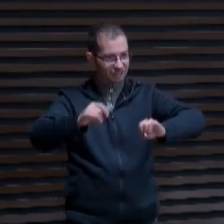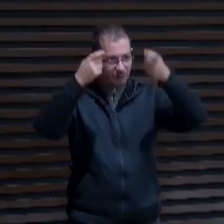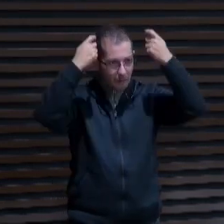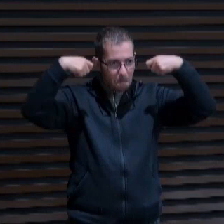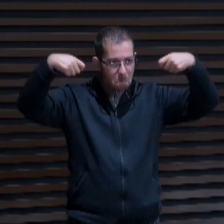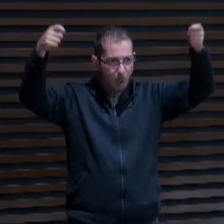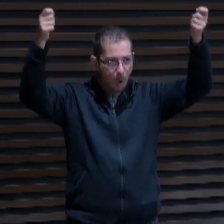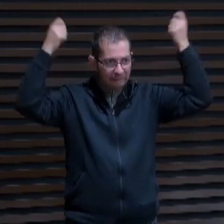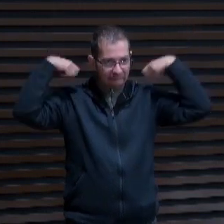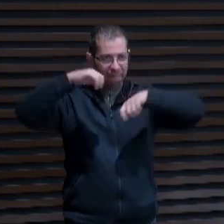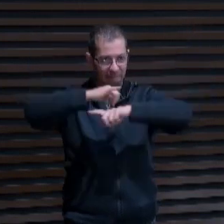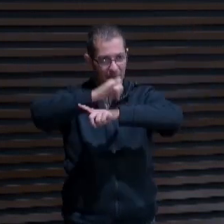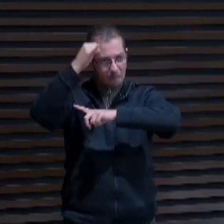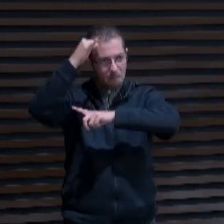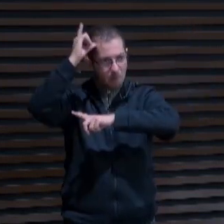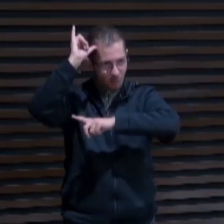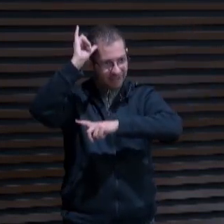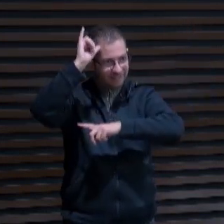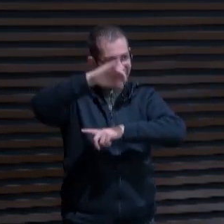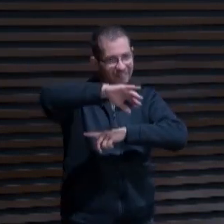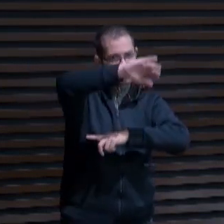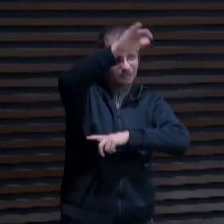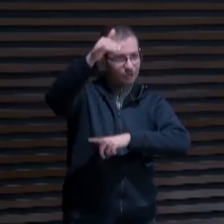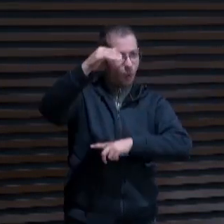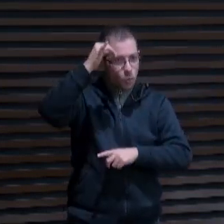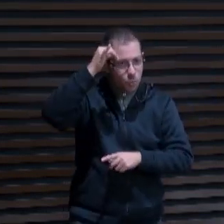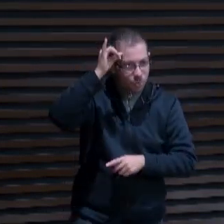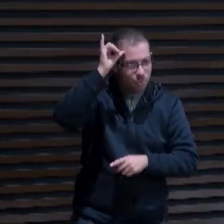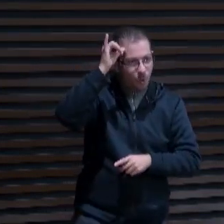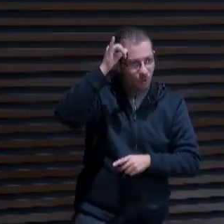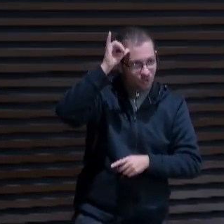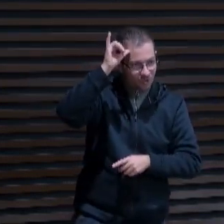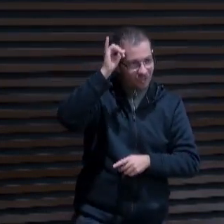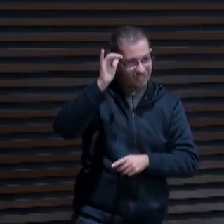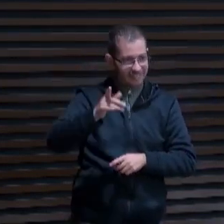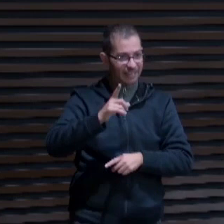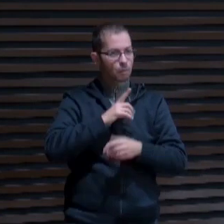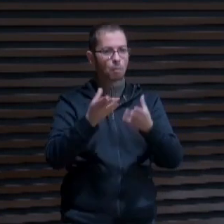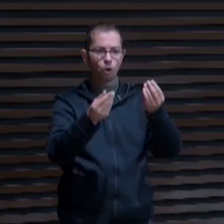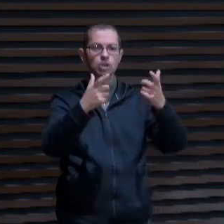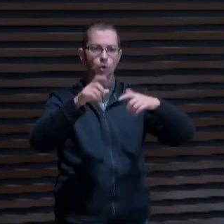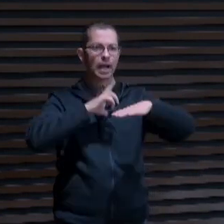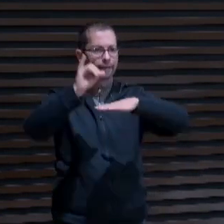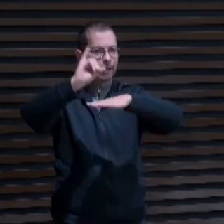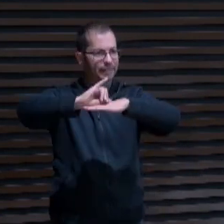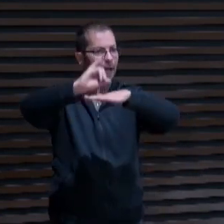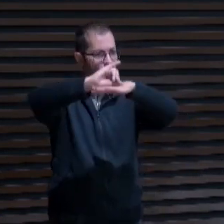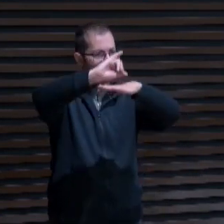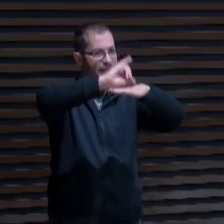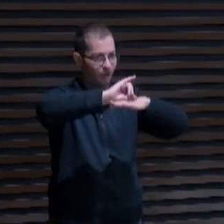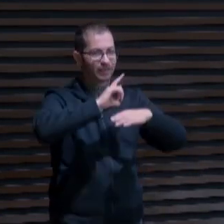vemos essa imagem de touro em várias capitais? Porque